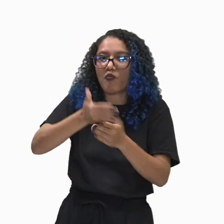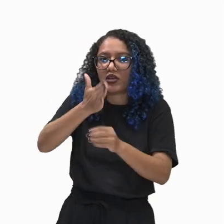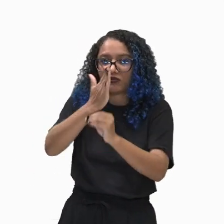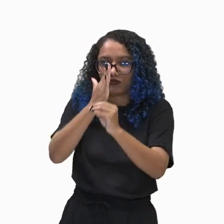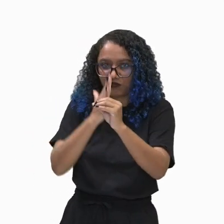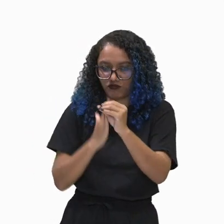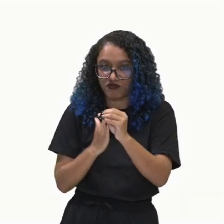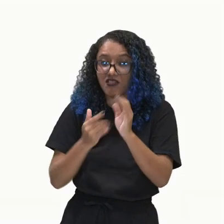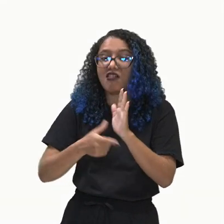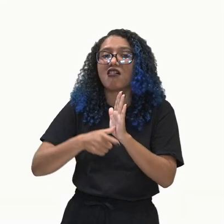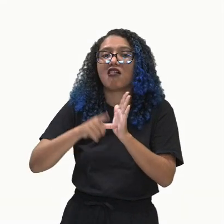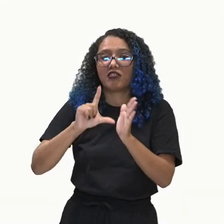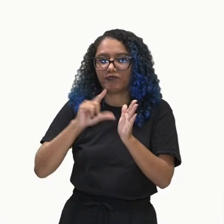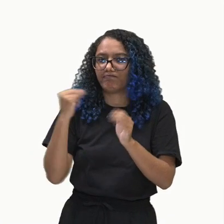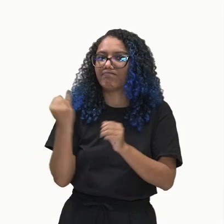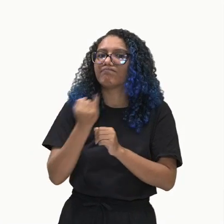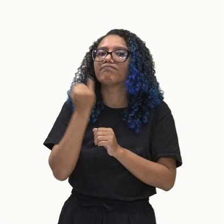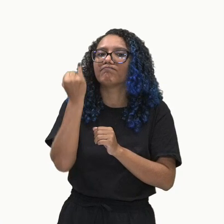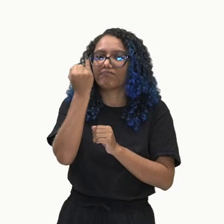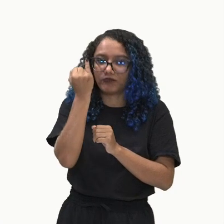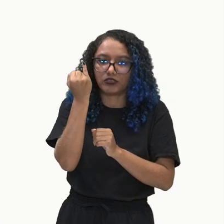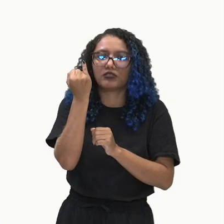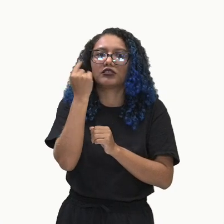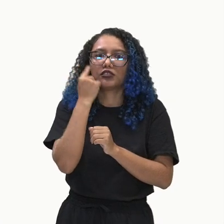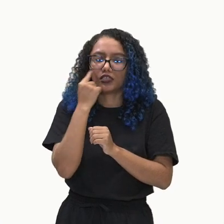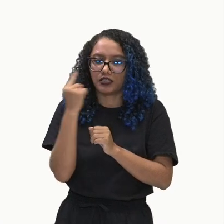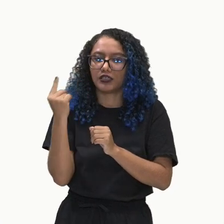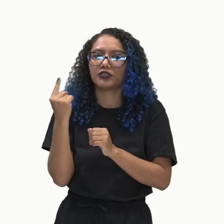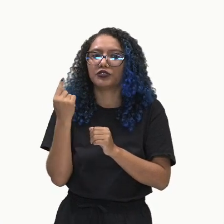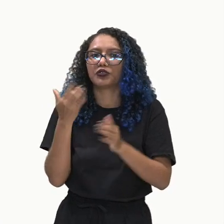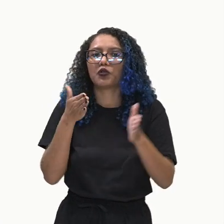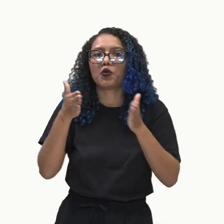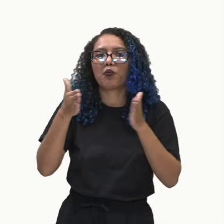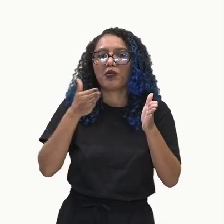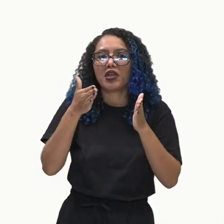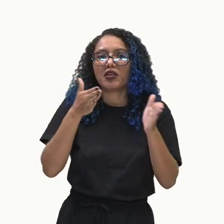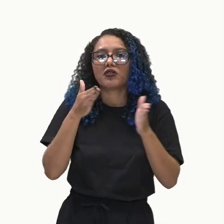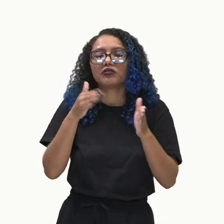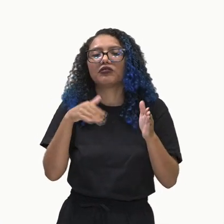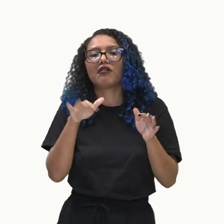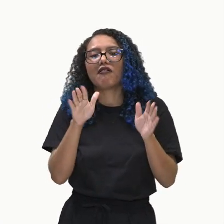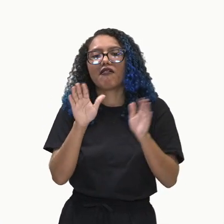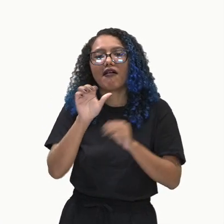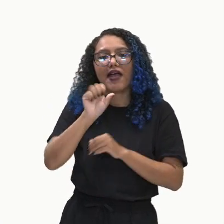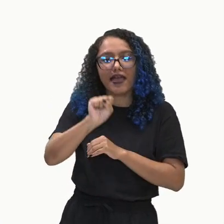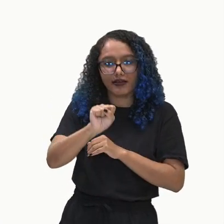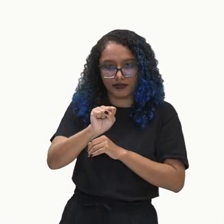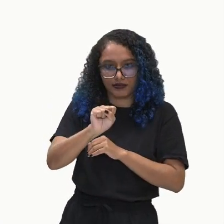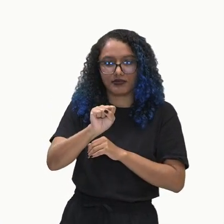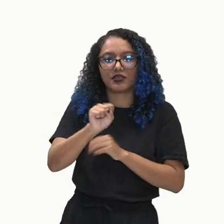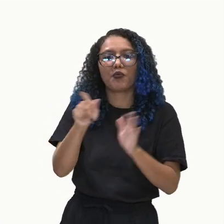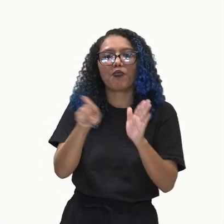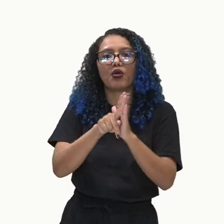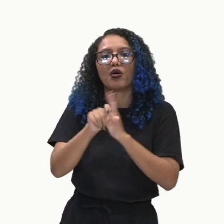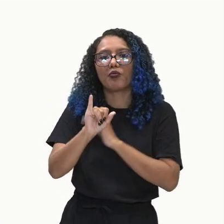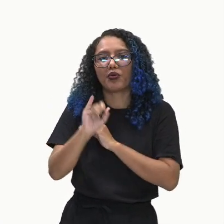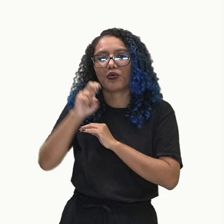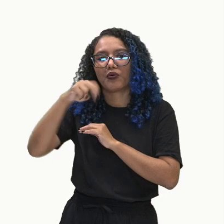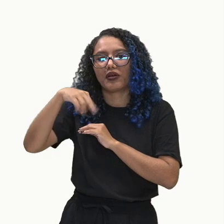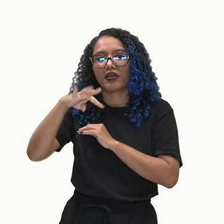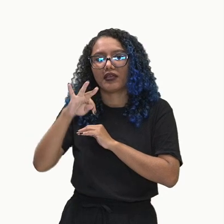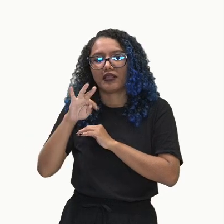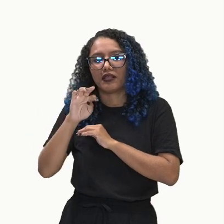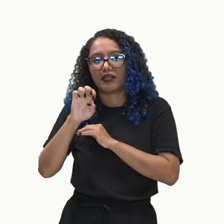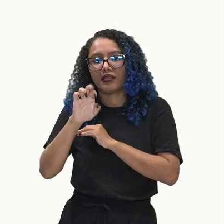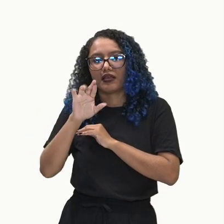da divisão, isso é importante, né? Durante a fase S da intérfase. Lembrando que nós temos 3